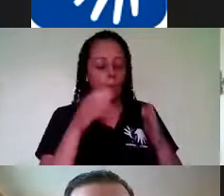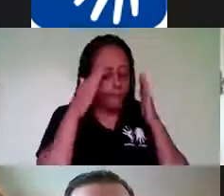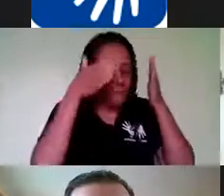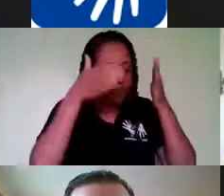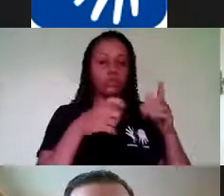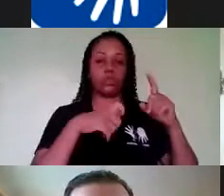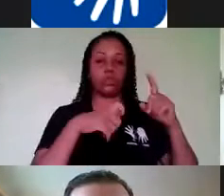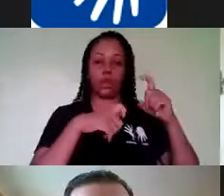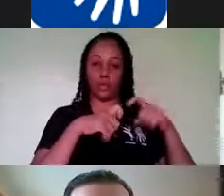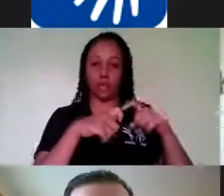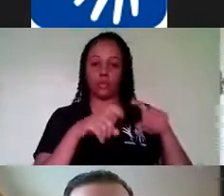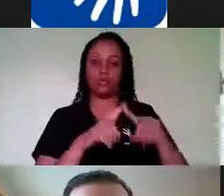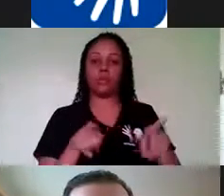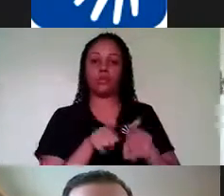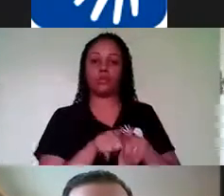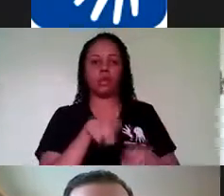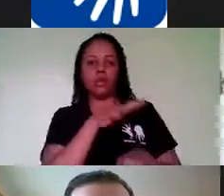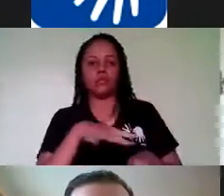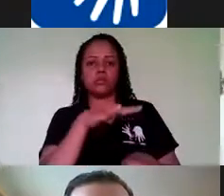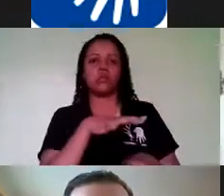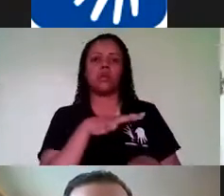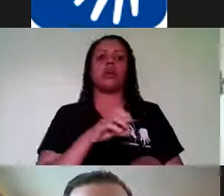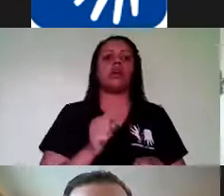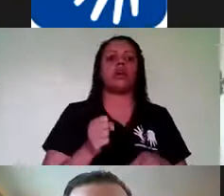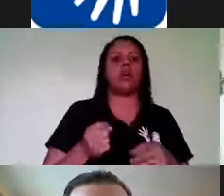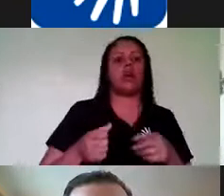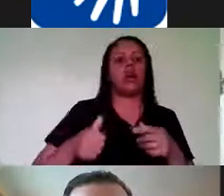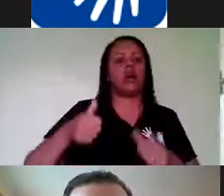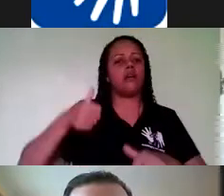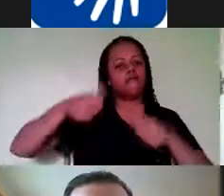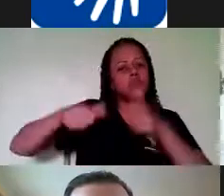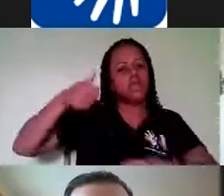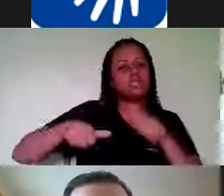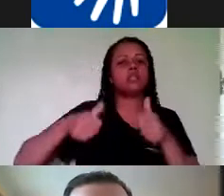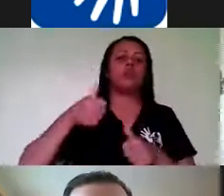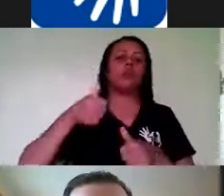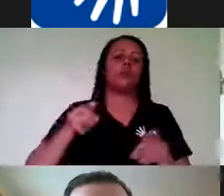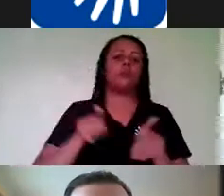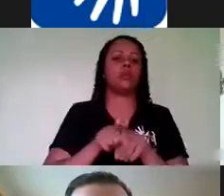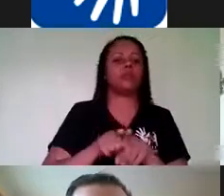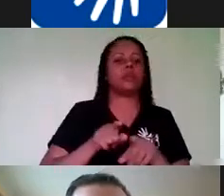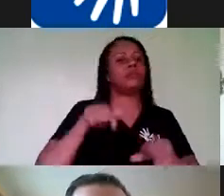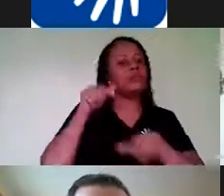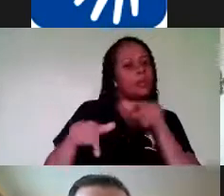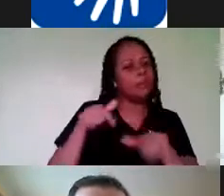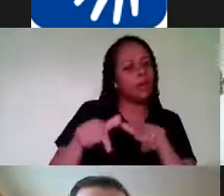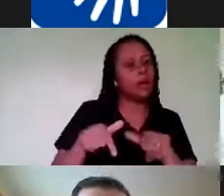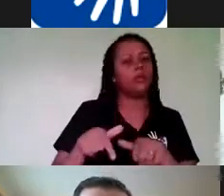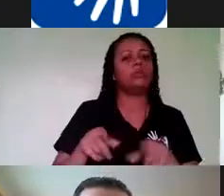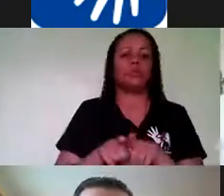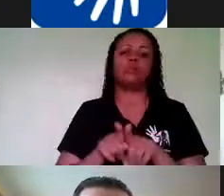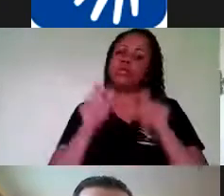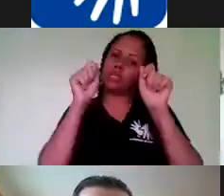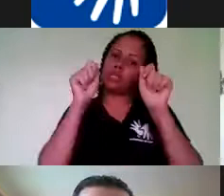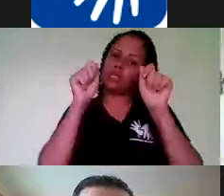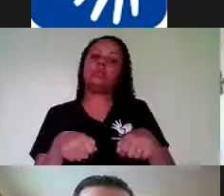o ambiente, a avaliação da atividade, e, inclusive, descartando a possibilidade do trabalhador sofrer